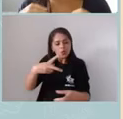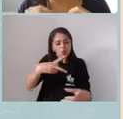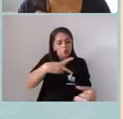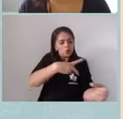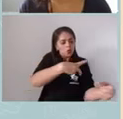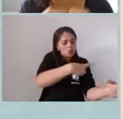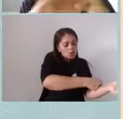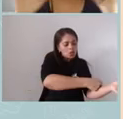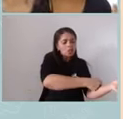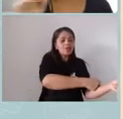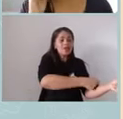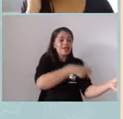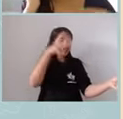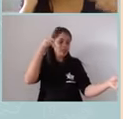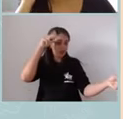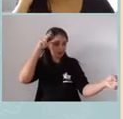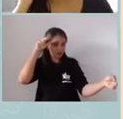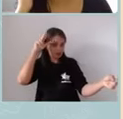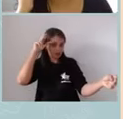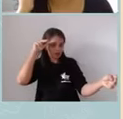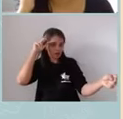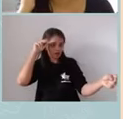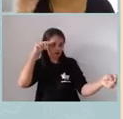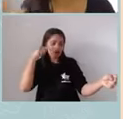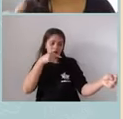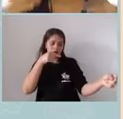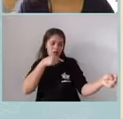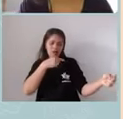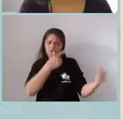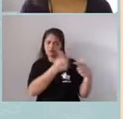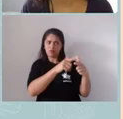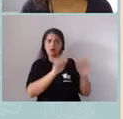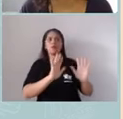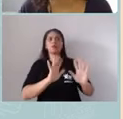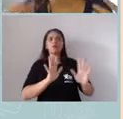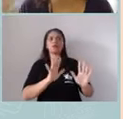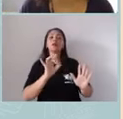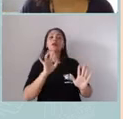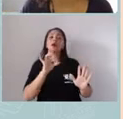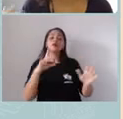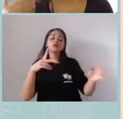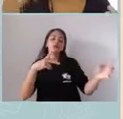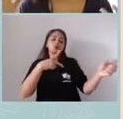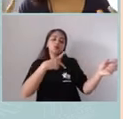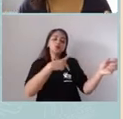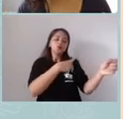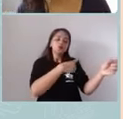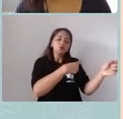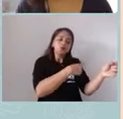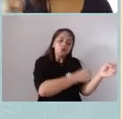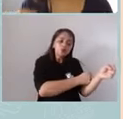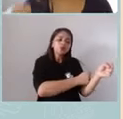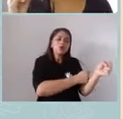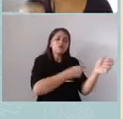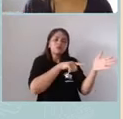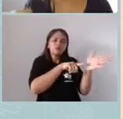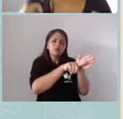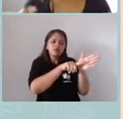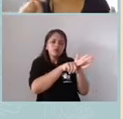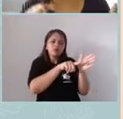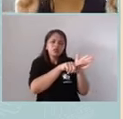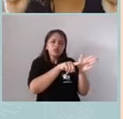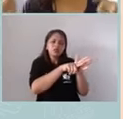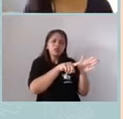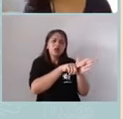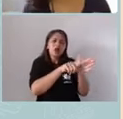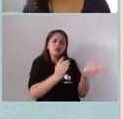uma dose pequena que não vai causar dano ao animal, não vai fazer o animal morrer, não vai deixar ele doente, mas que é o suficiente para